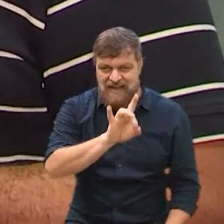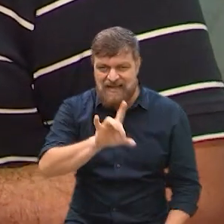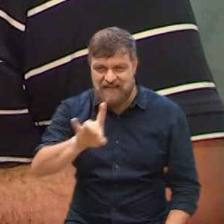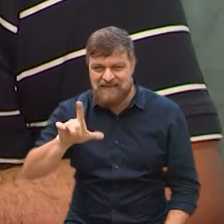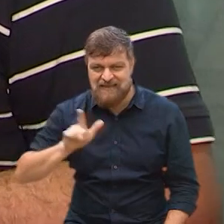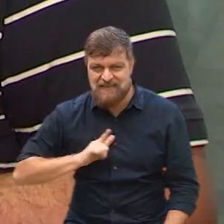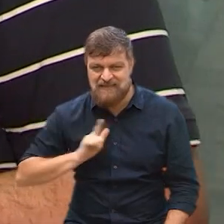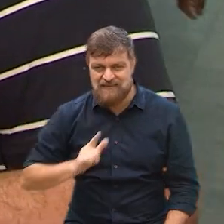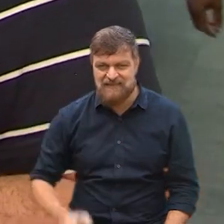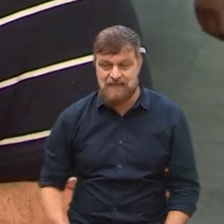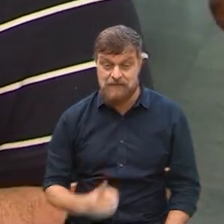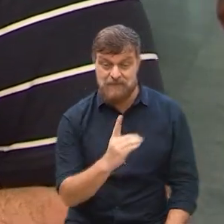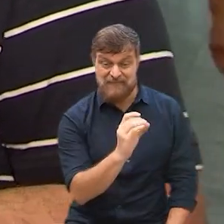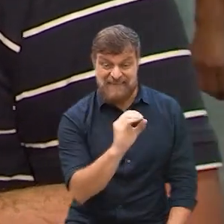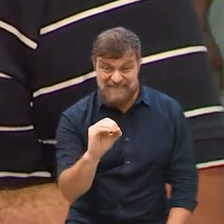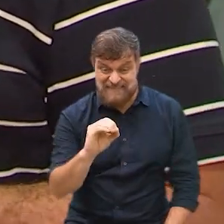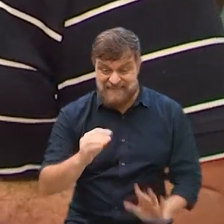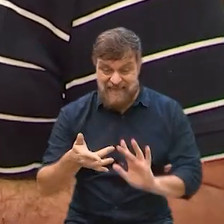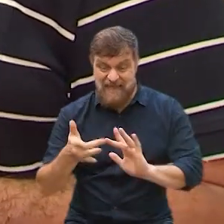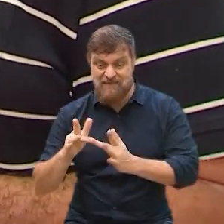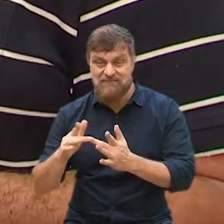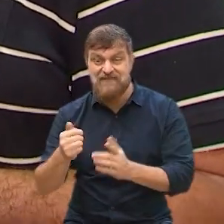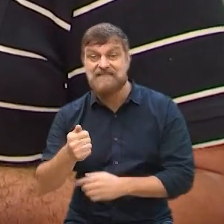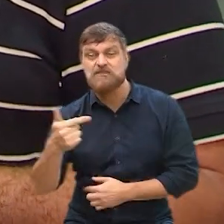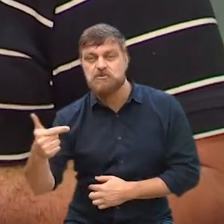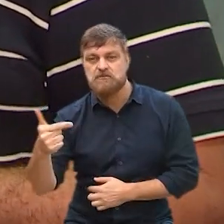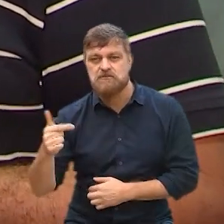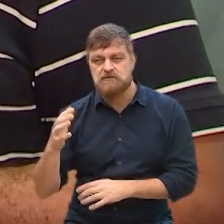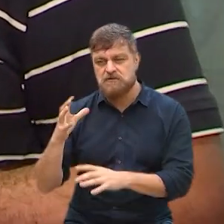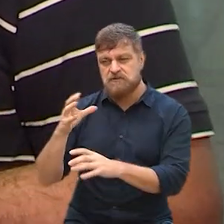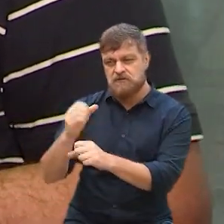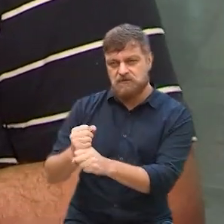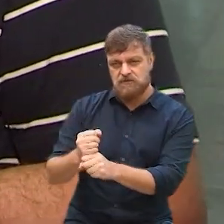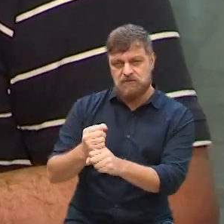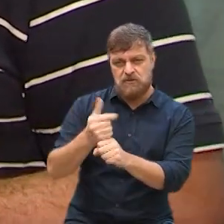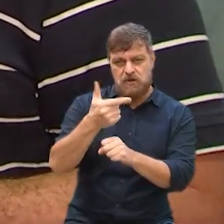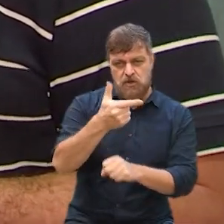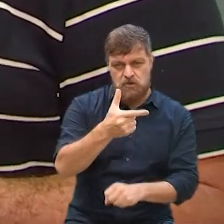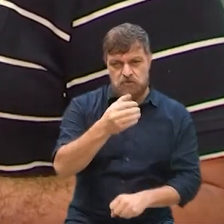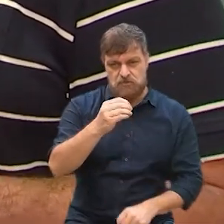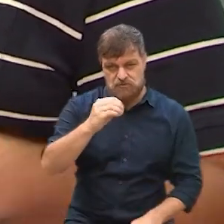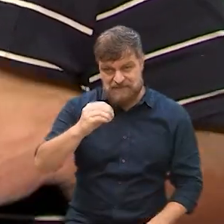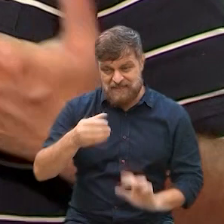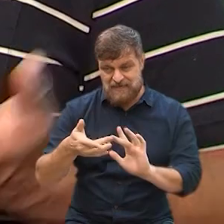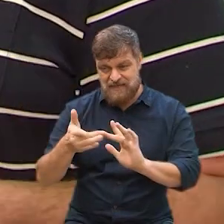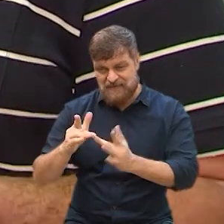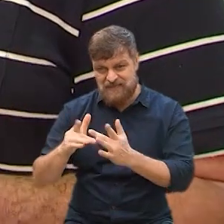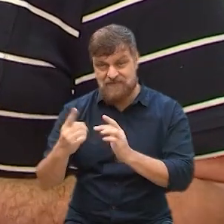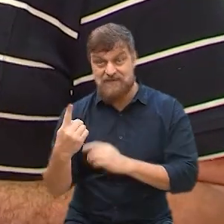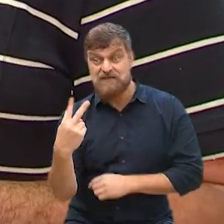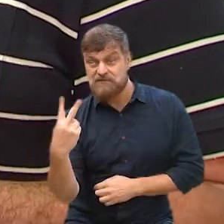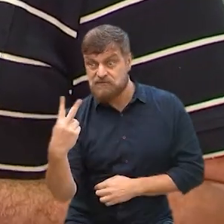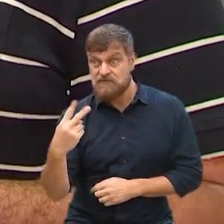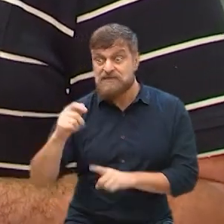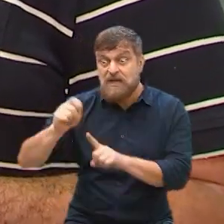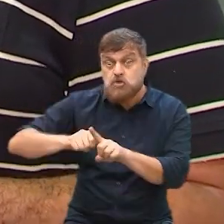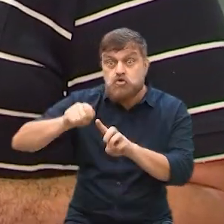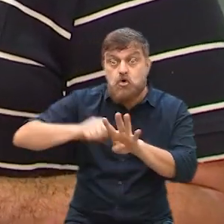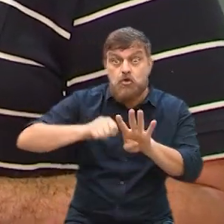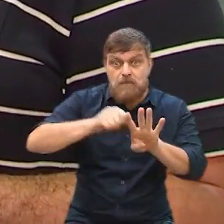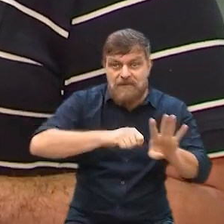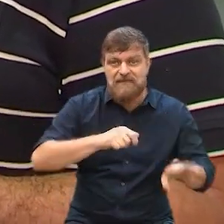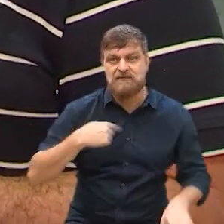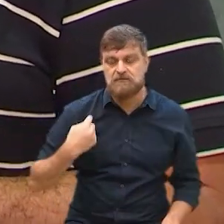são de 100 dúzias. Produzimos, em média, 200 dúzias mês. Né, um crescimento muito bom. Sim,